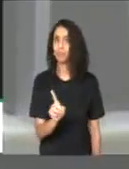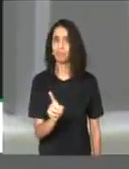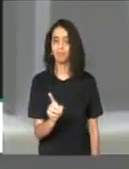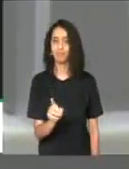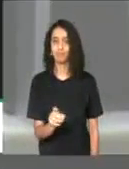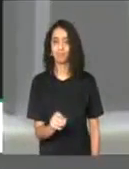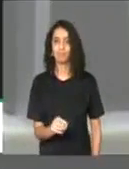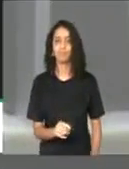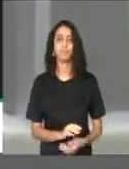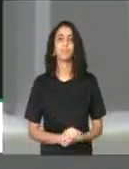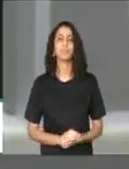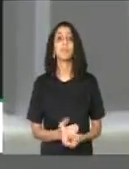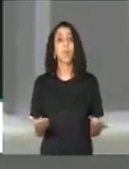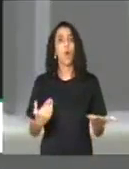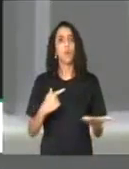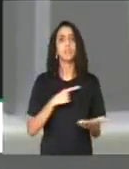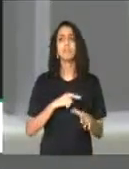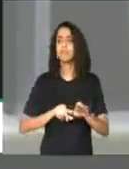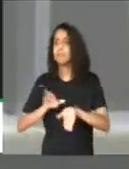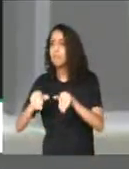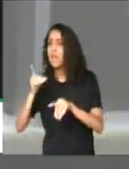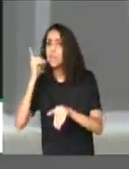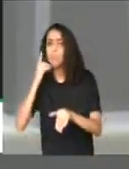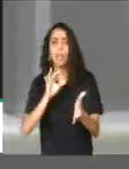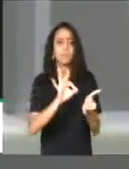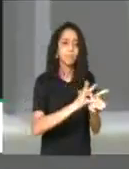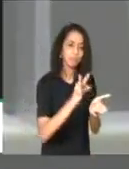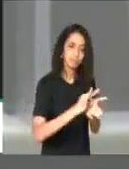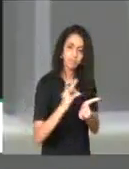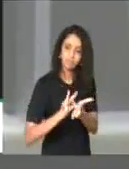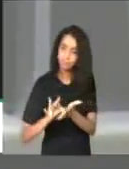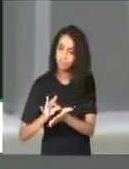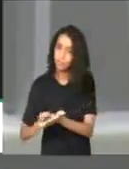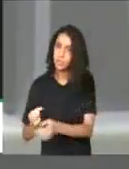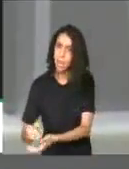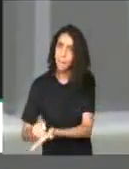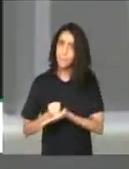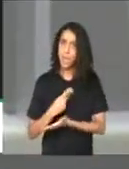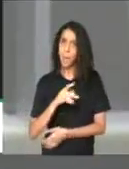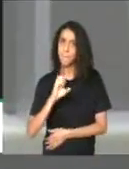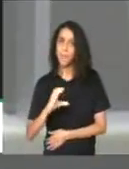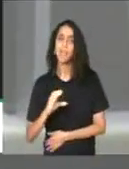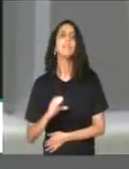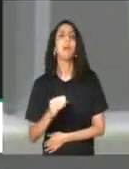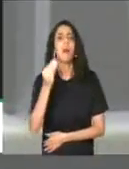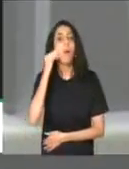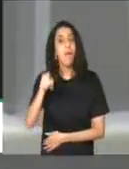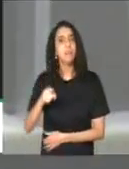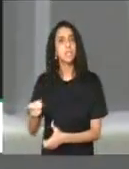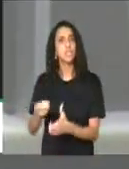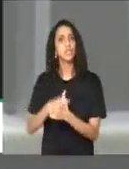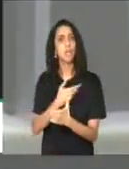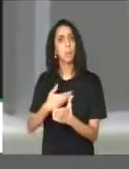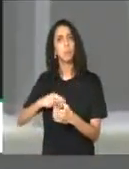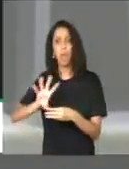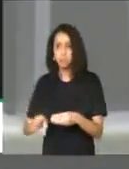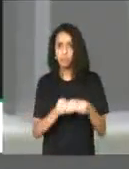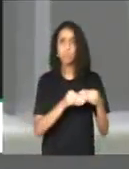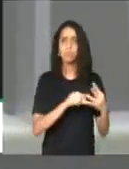eu comecei a colher assinaturas de apoio a uma PEC de minha autoria para que a dívida pública seja enquadrada no limite de